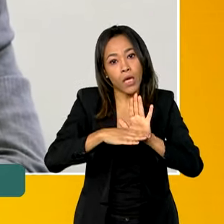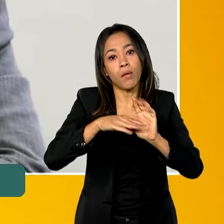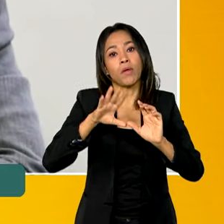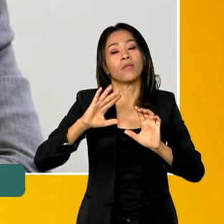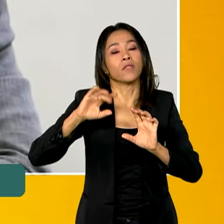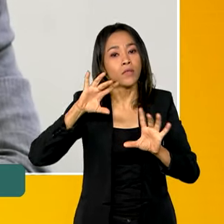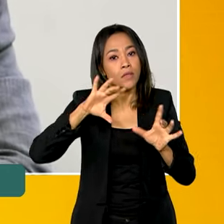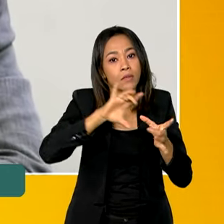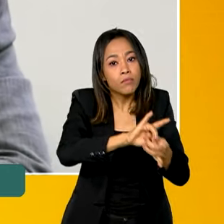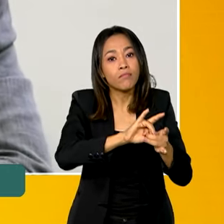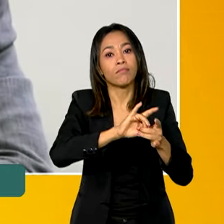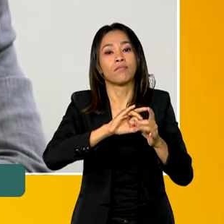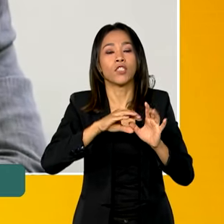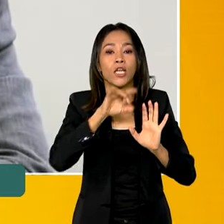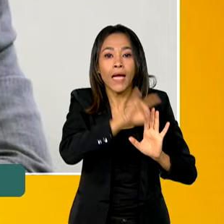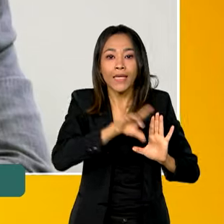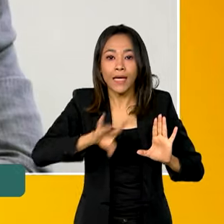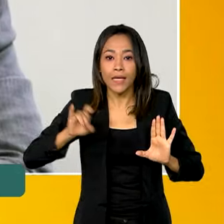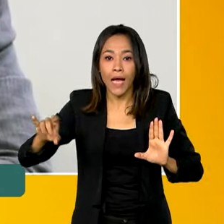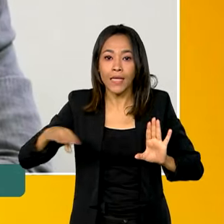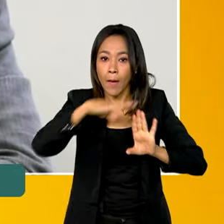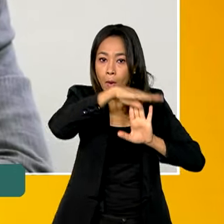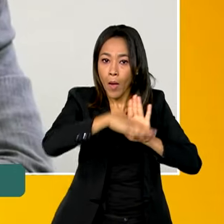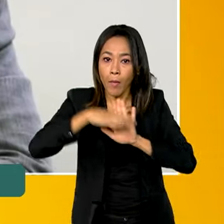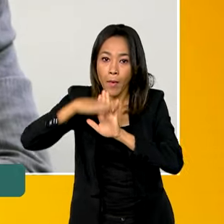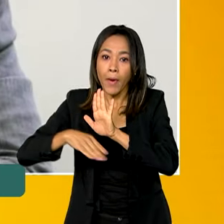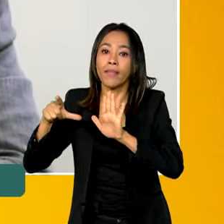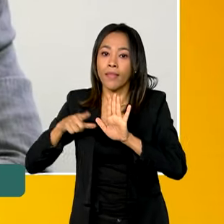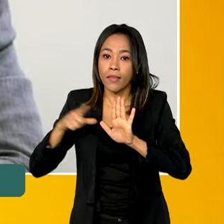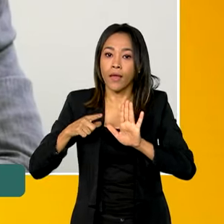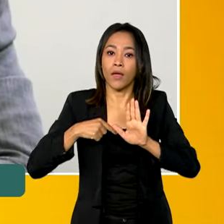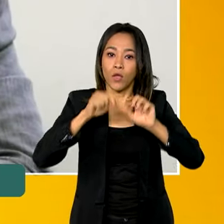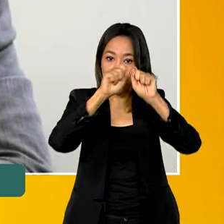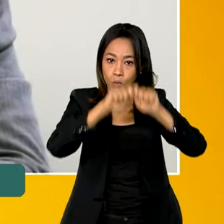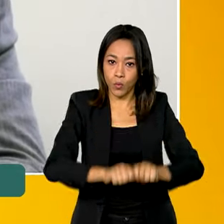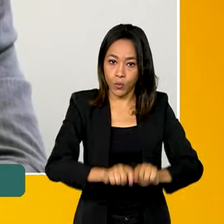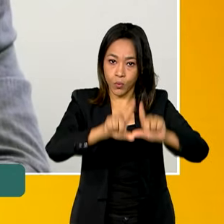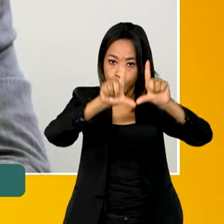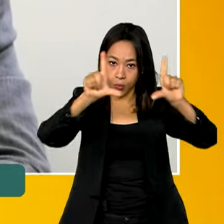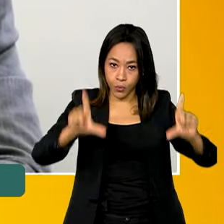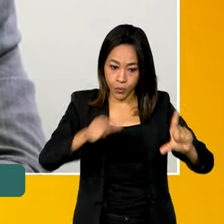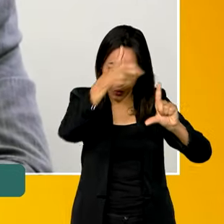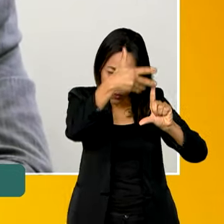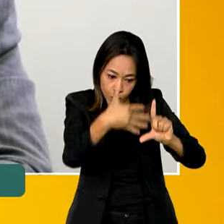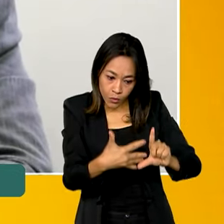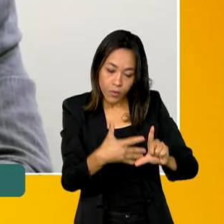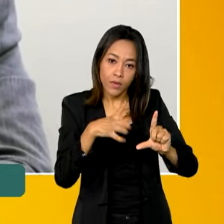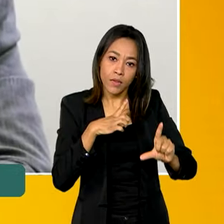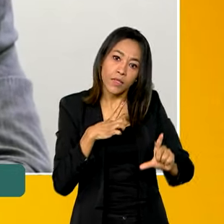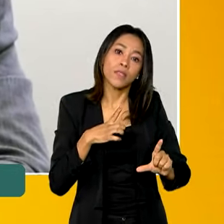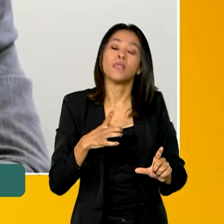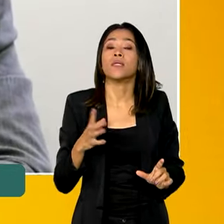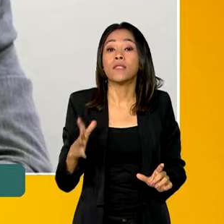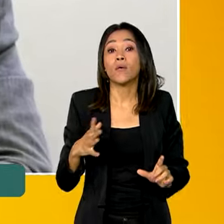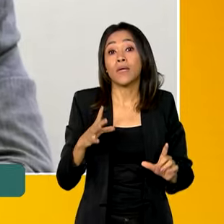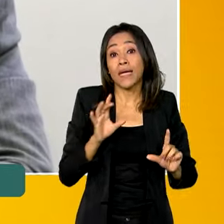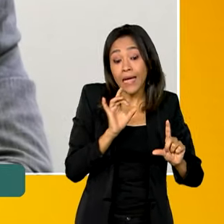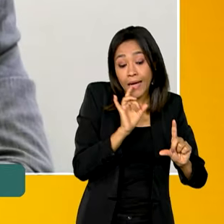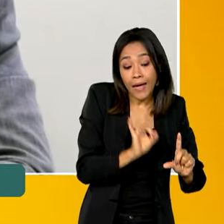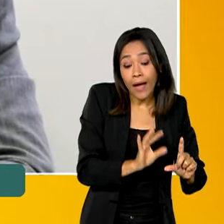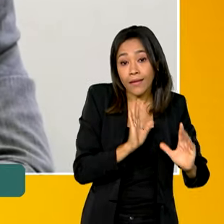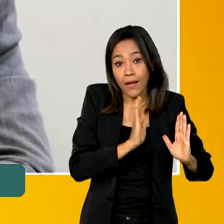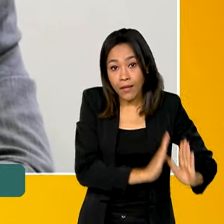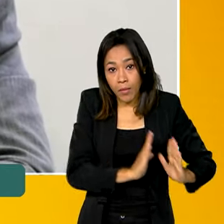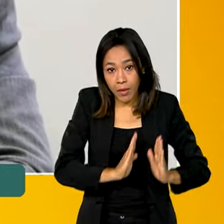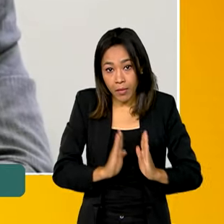vai e a gente faz a gente tem eu diria vários programas que tratam exatamente de cada uma dessas etapas como eu